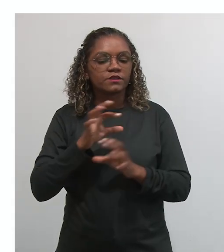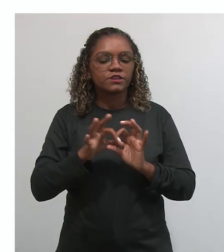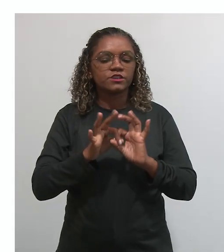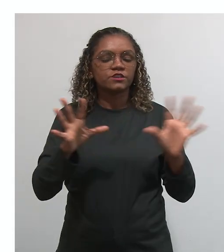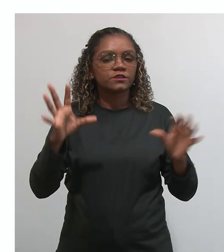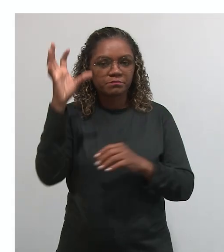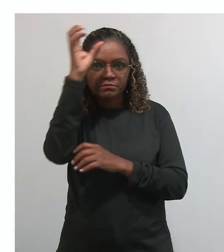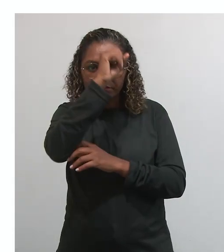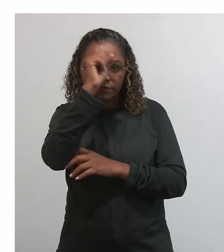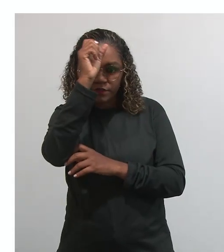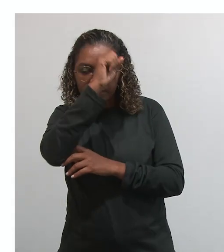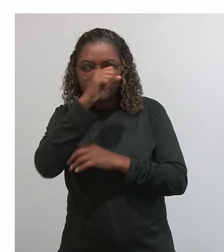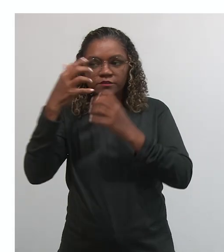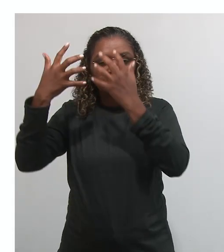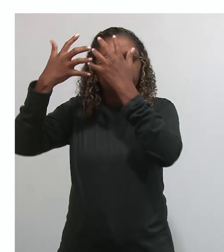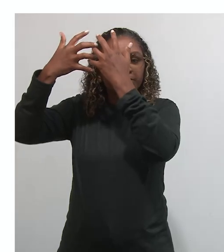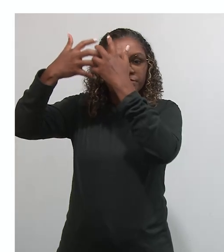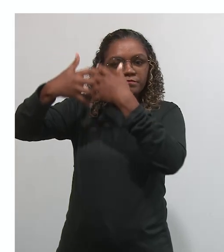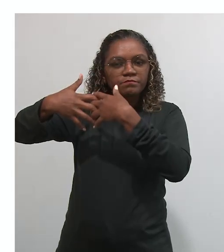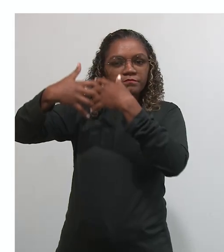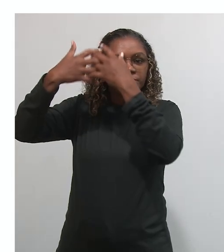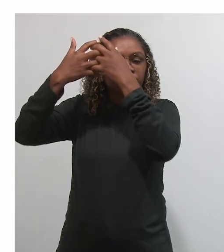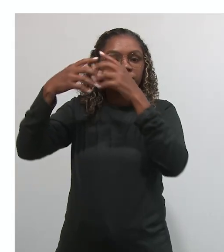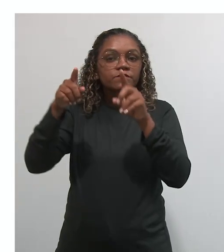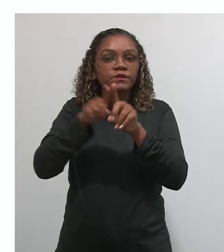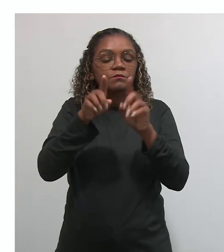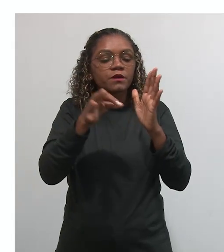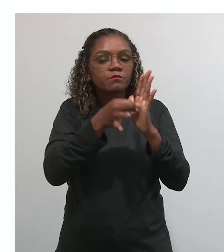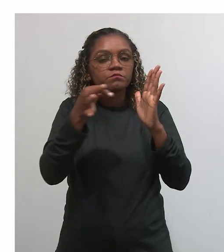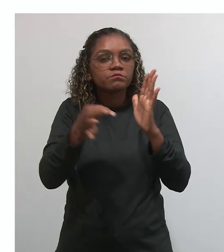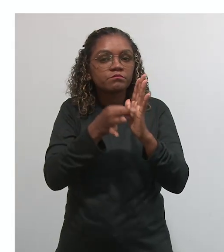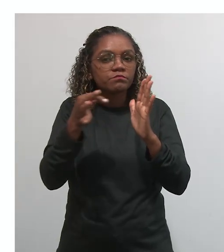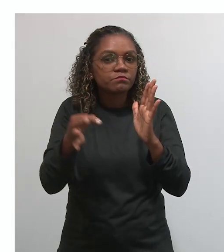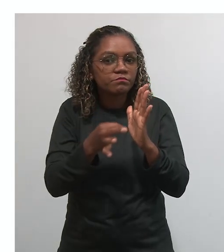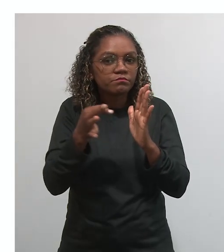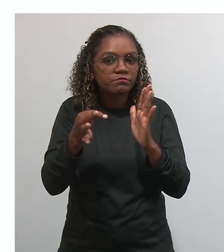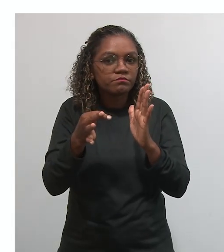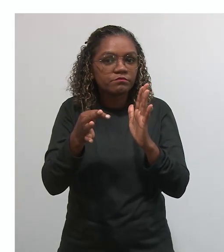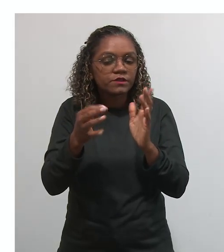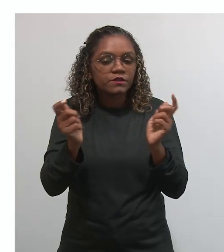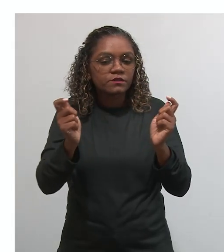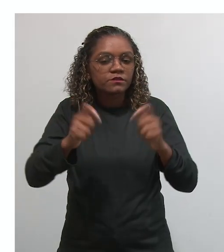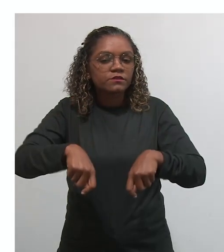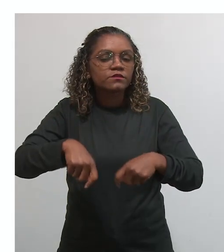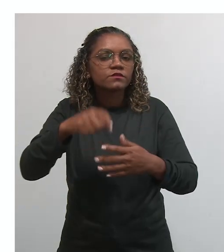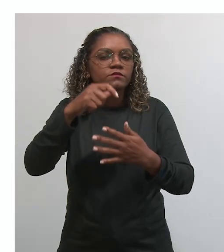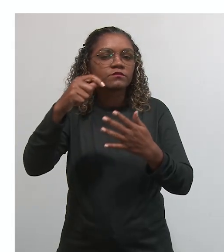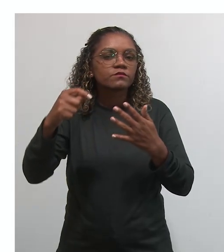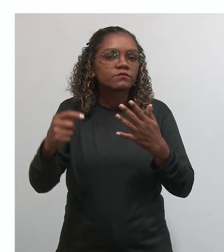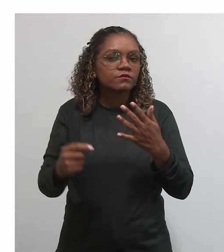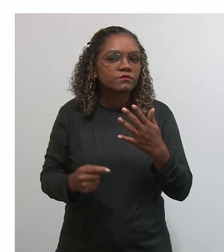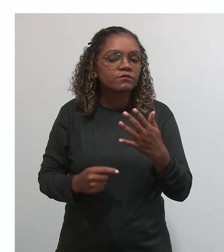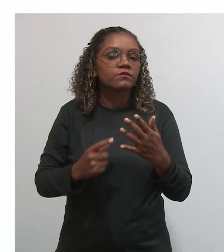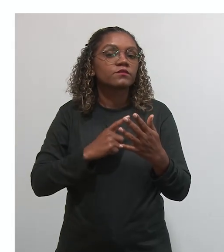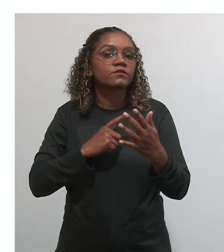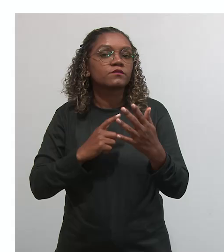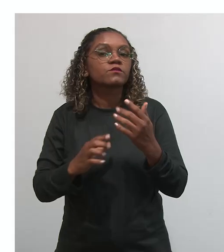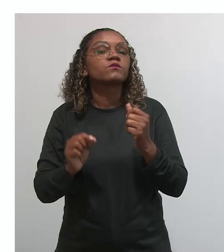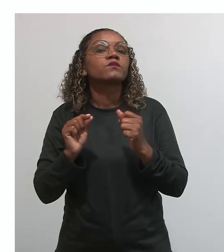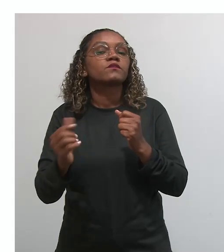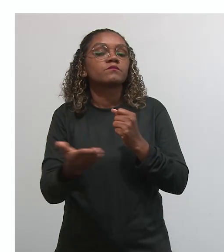também a reflexão e a crítica sobre aquilo que ele aprende. Essas capacidades são fundamentais para a